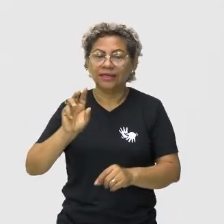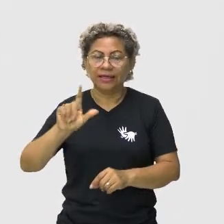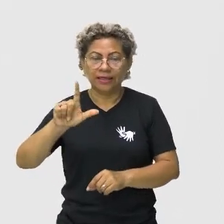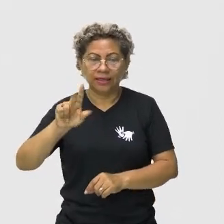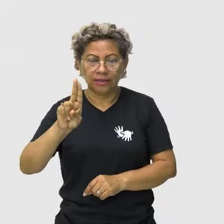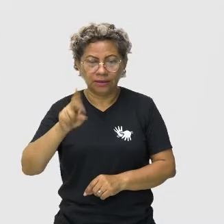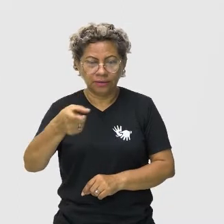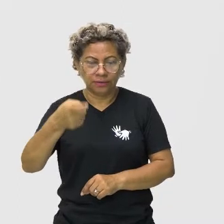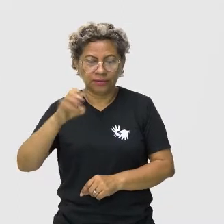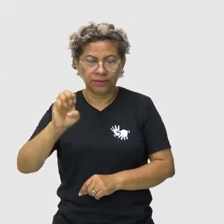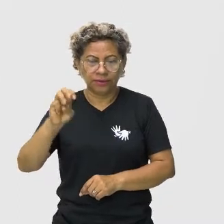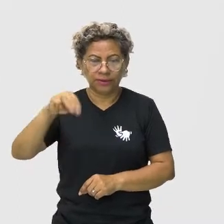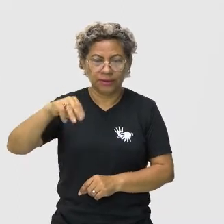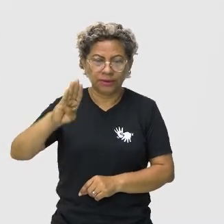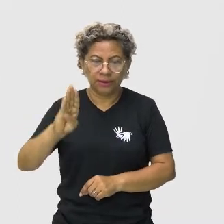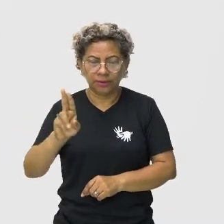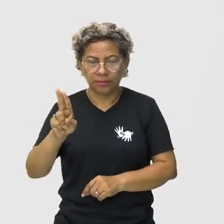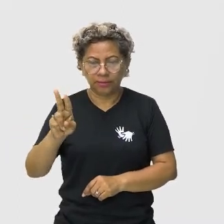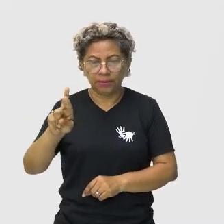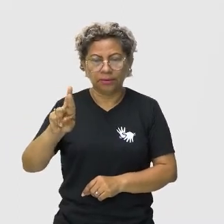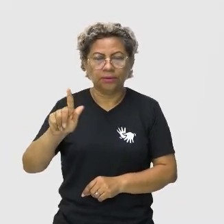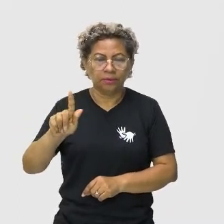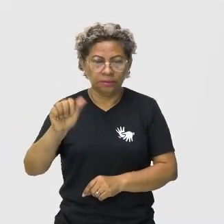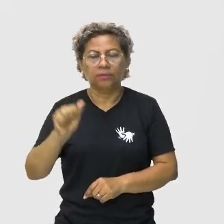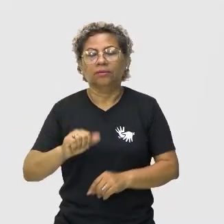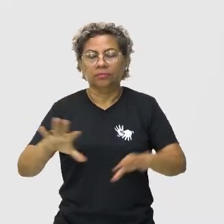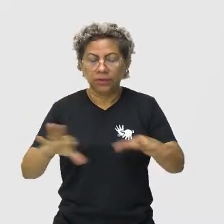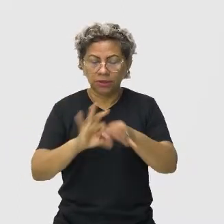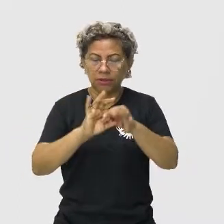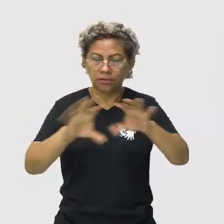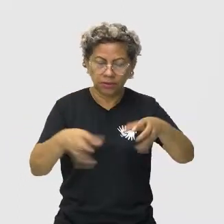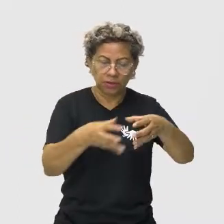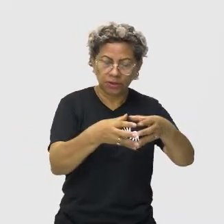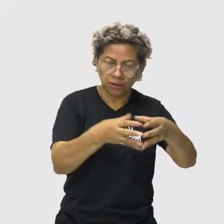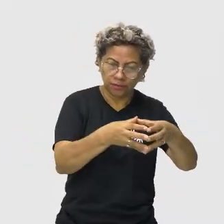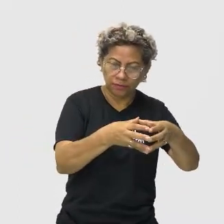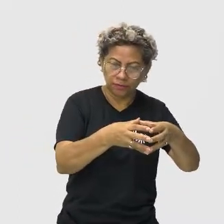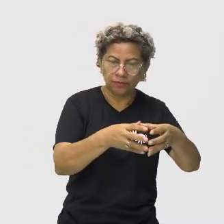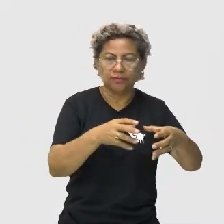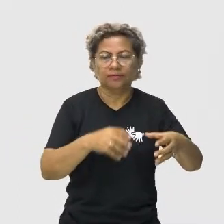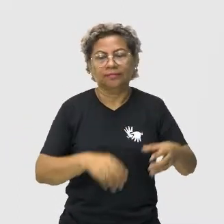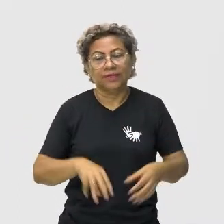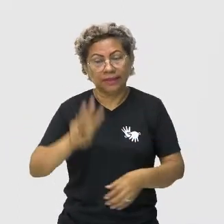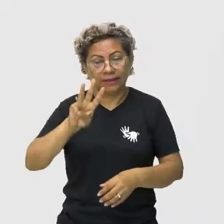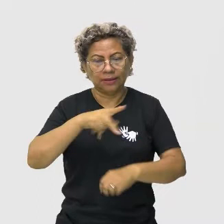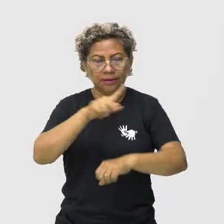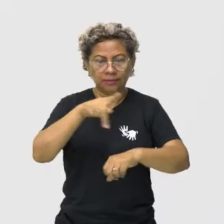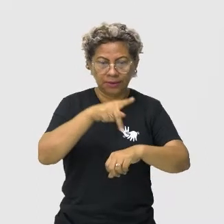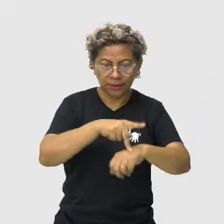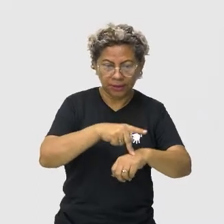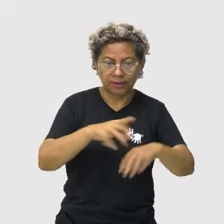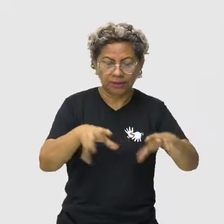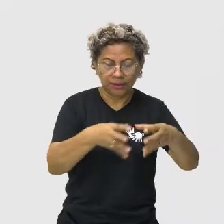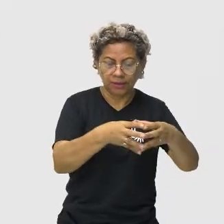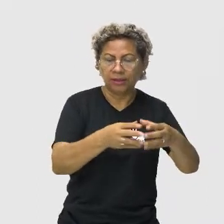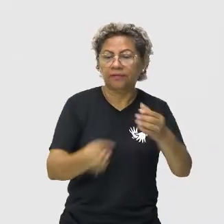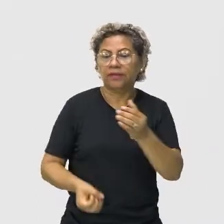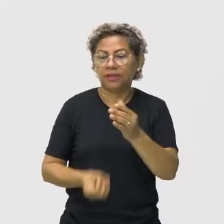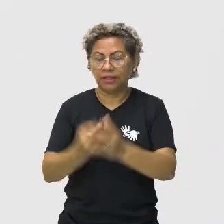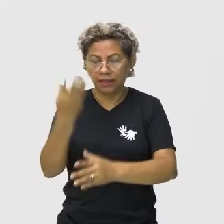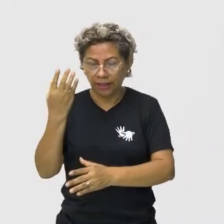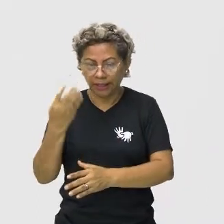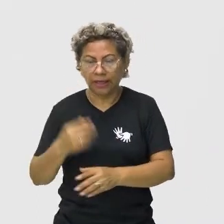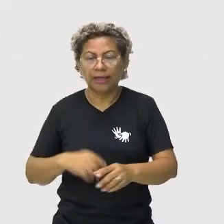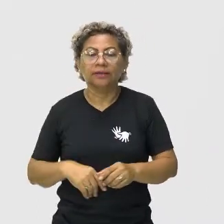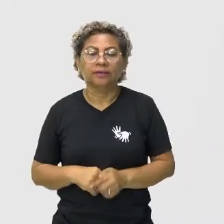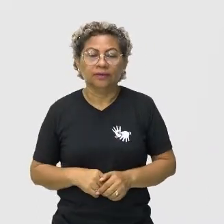Um Benelux, né? Que vai ser a sigla desses três países. Bélgica, BE, NE, Holanda, no caso em inglês,